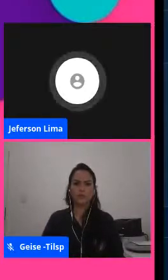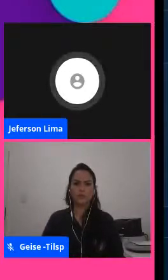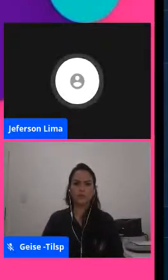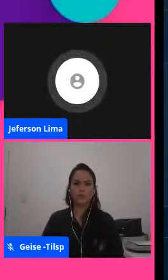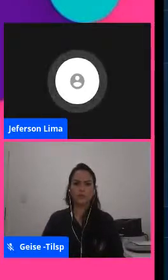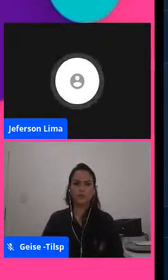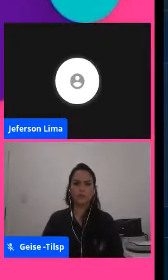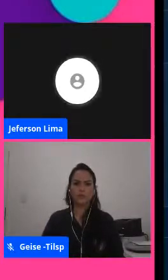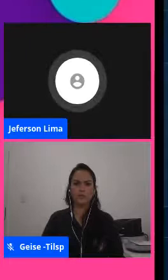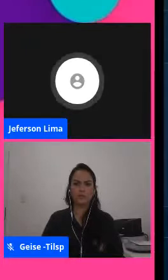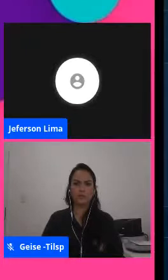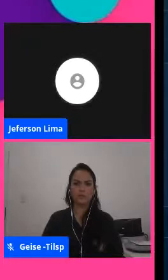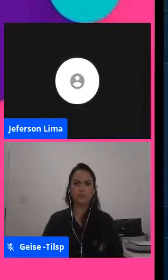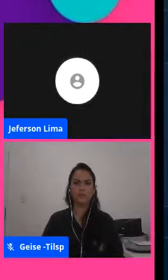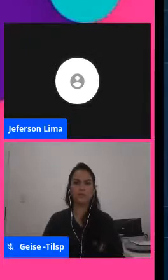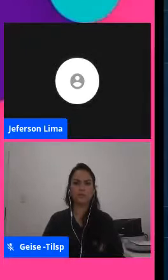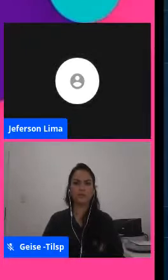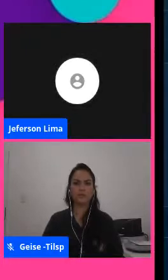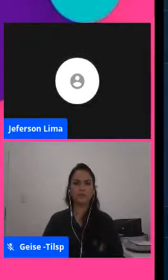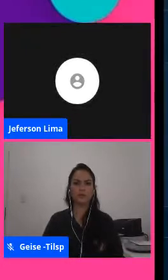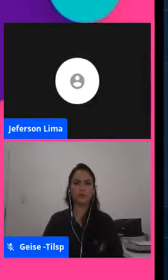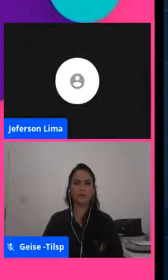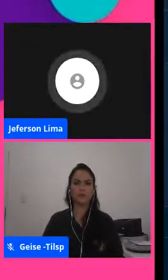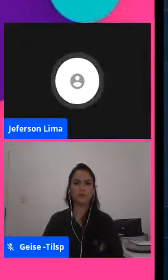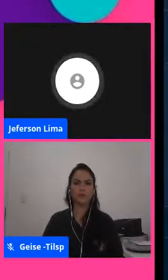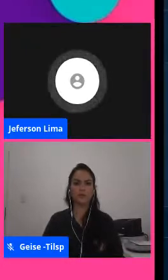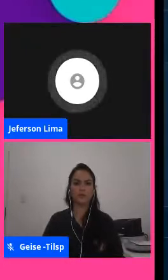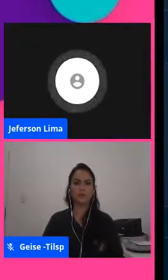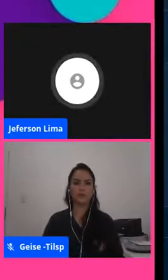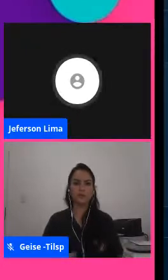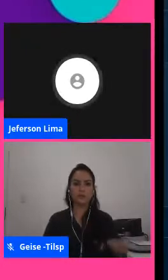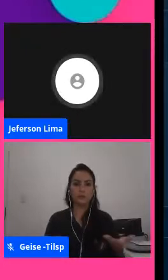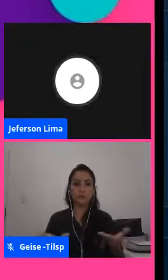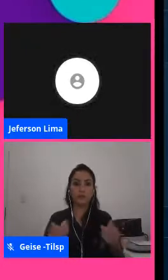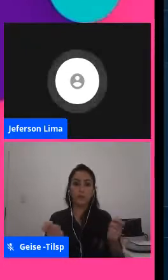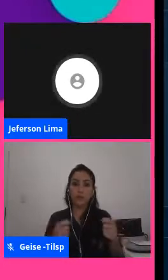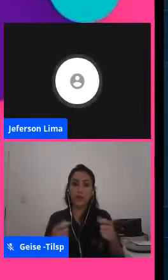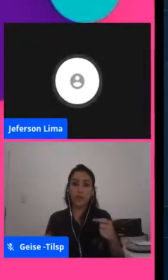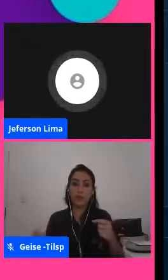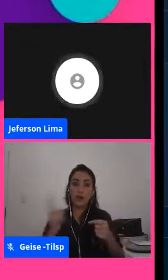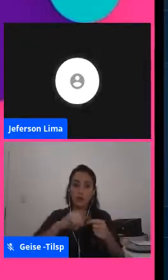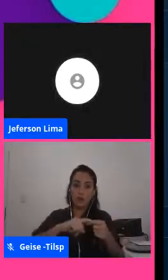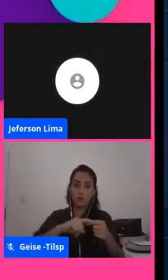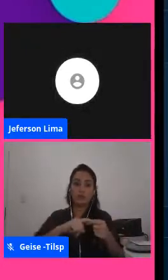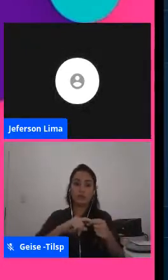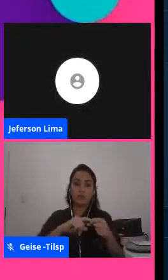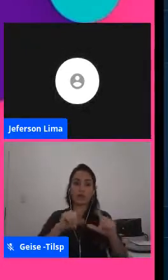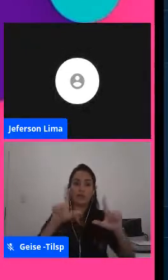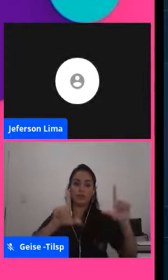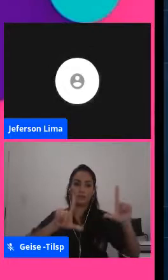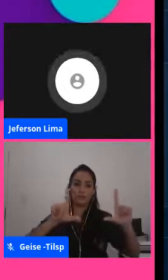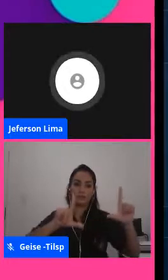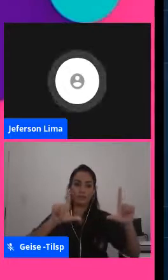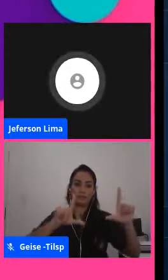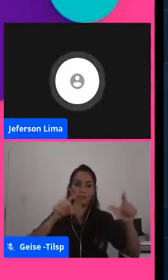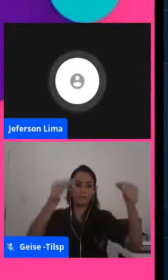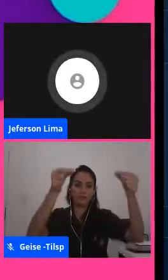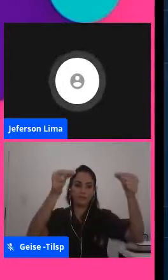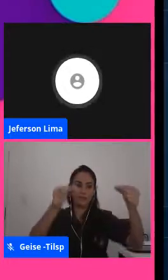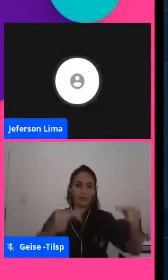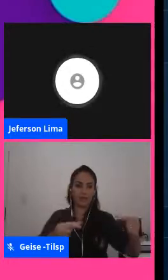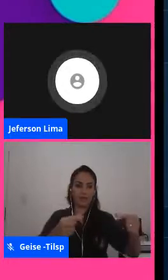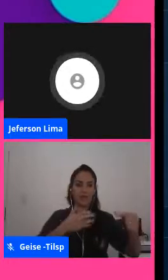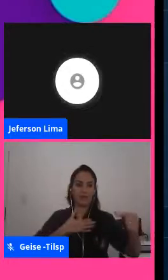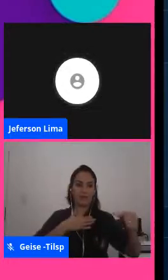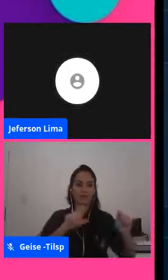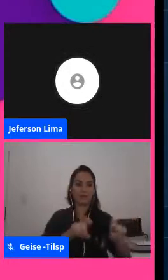A gente pode voltar para a tela do meu terminal. É, obrigado,